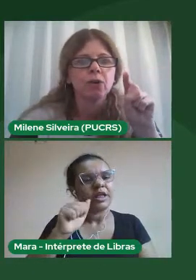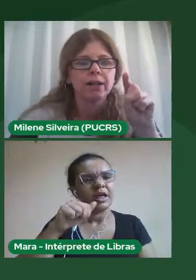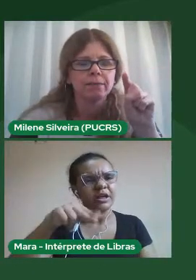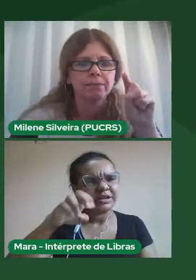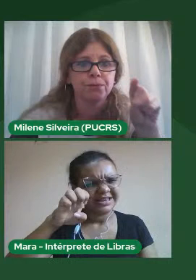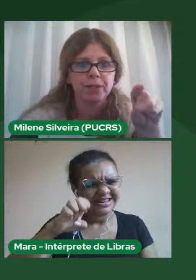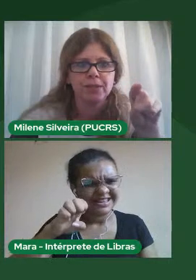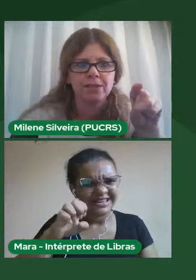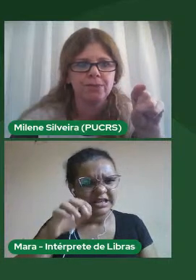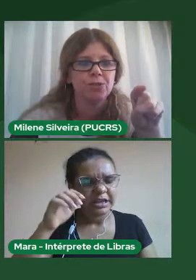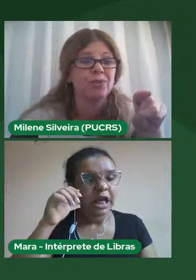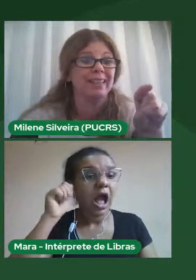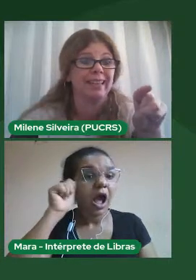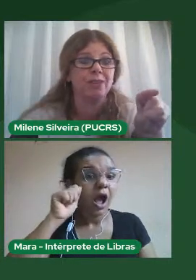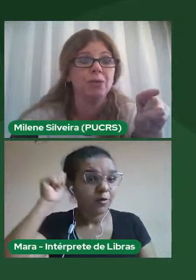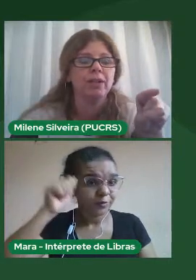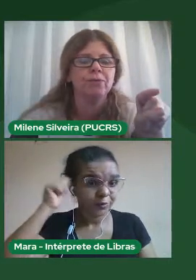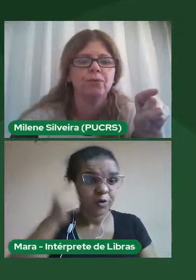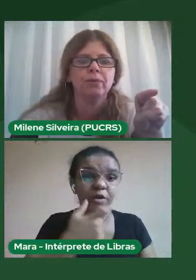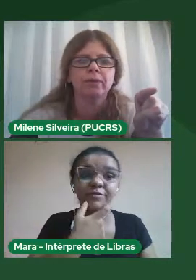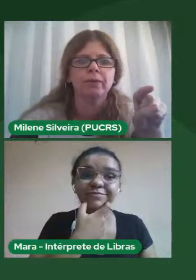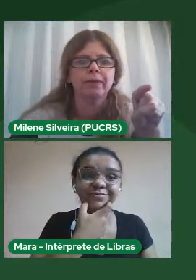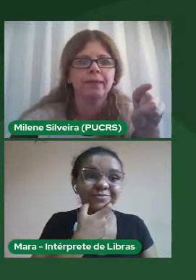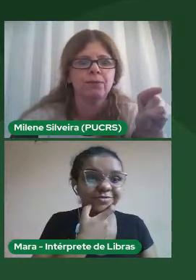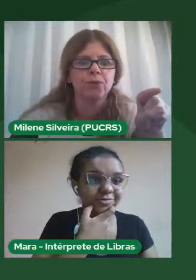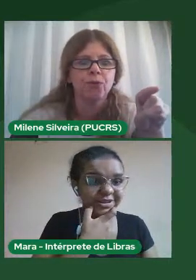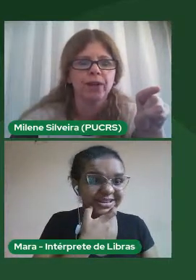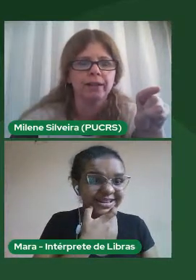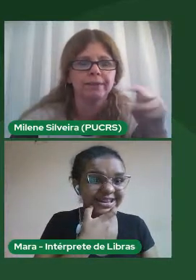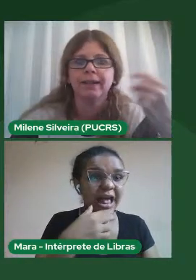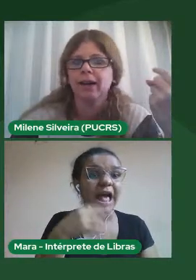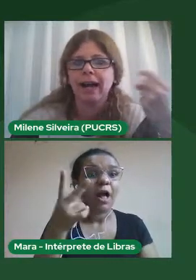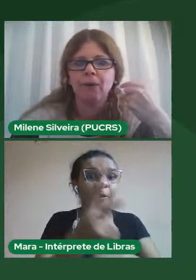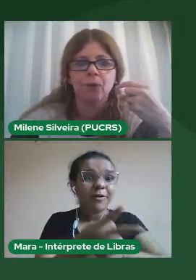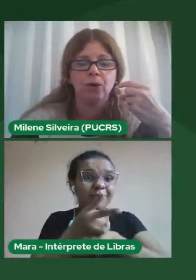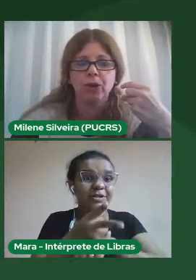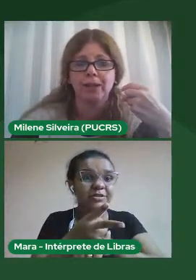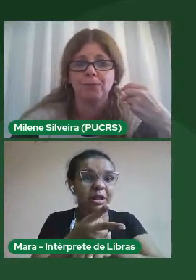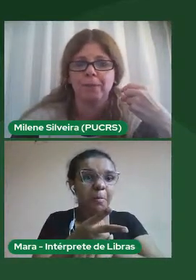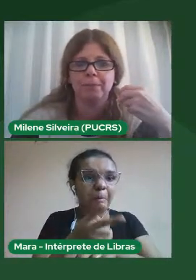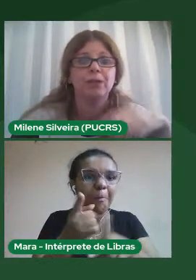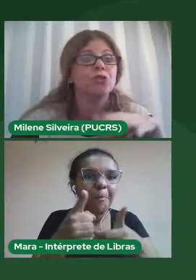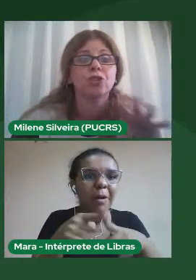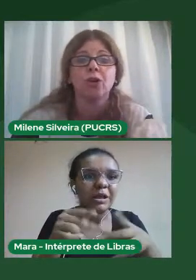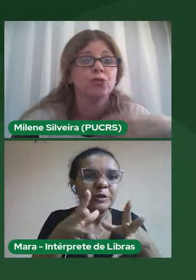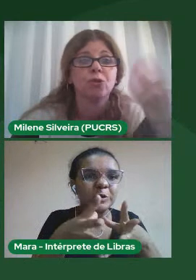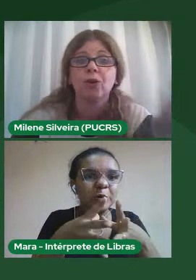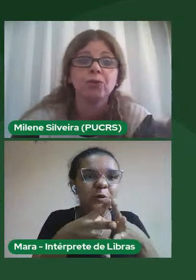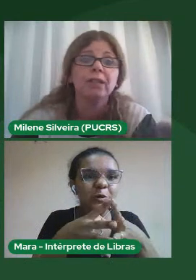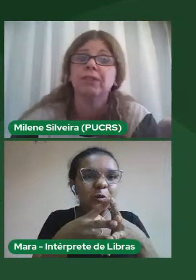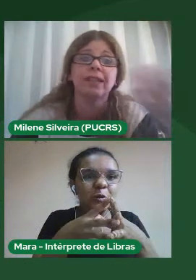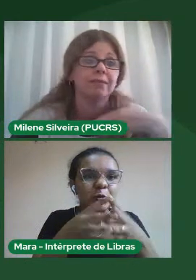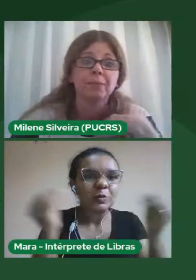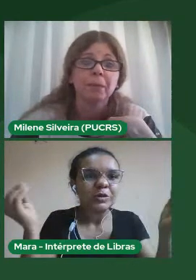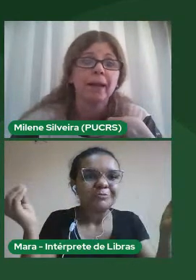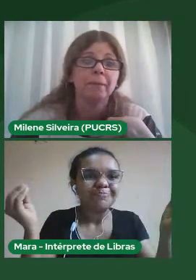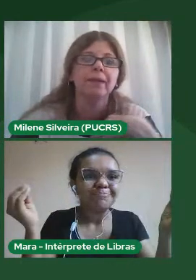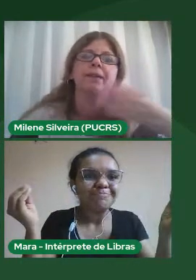você está agora vendo esse vídeo e tem o meu livro, devolva. O autógrafo é para mim, eu te troco, eu te dou um outro